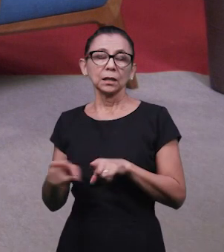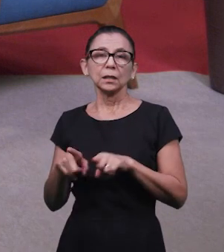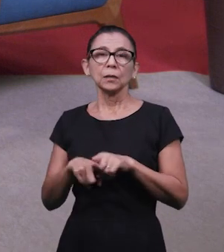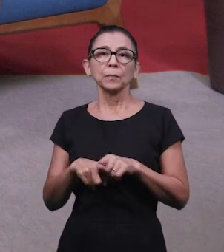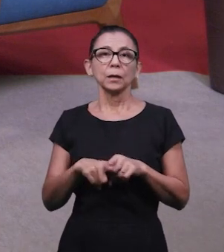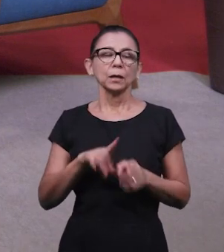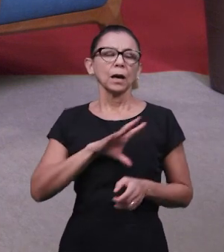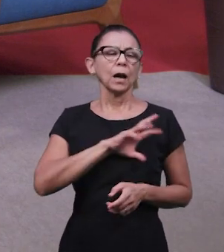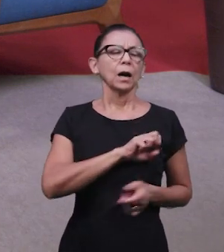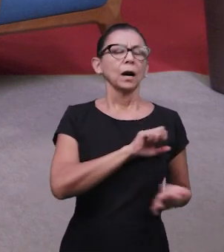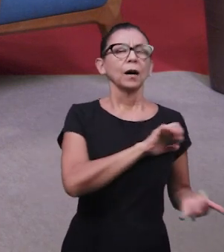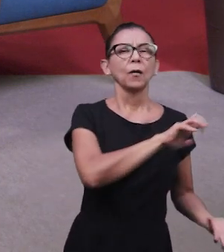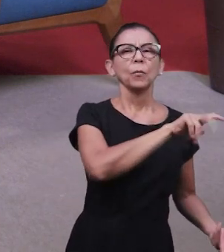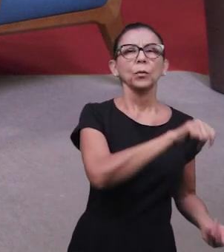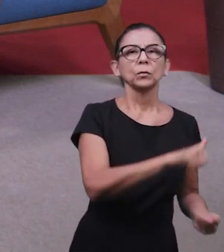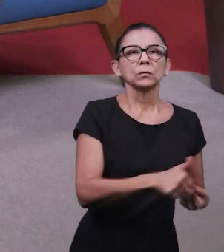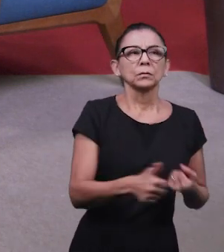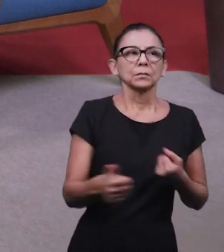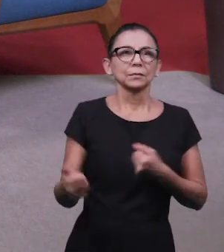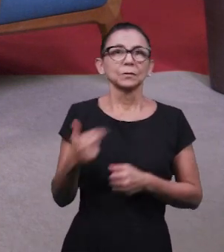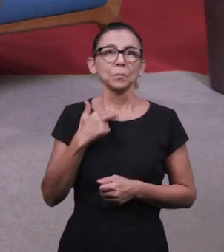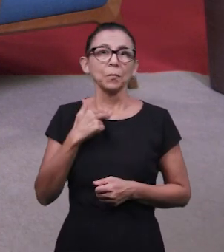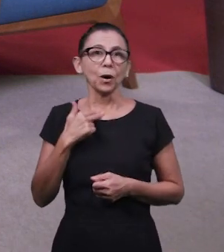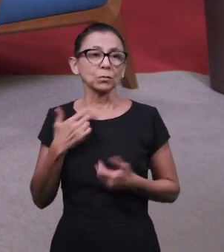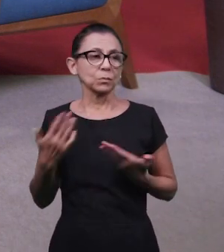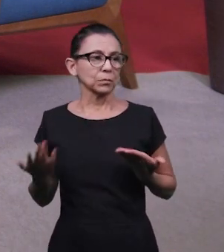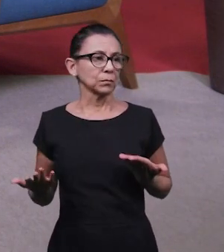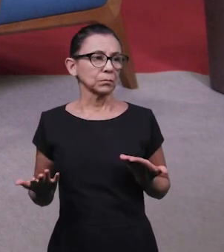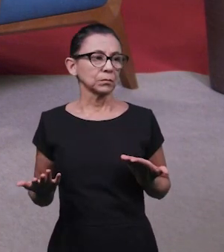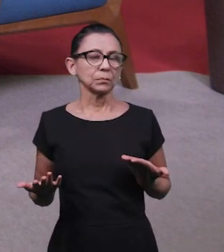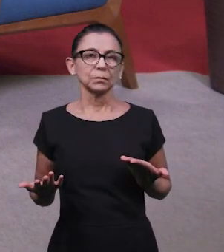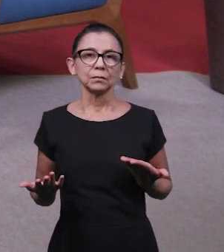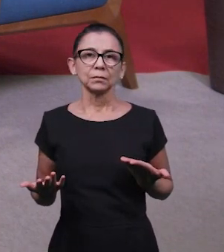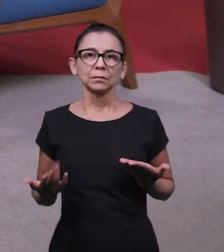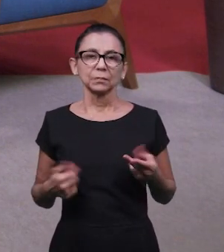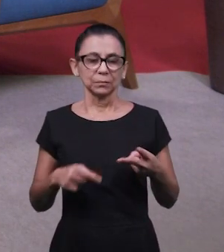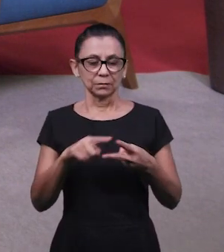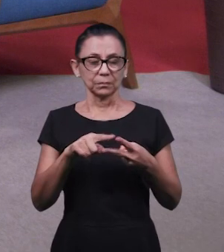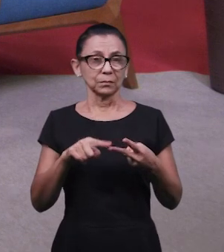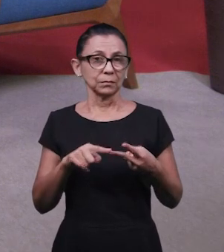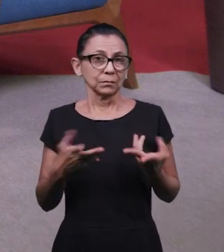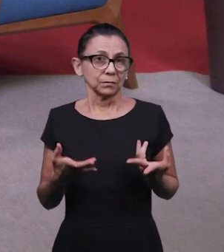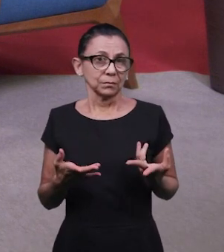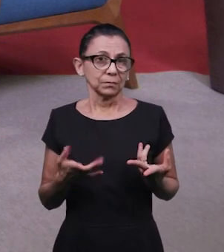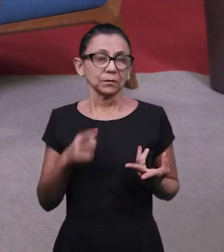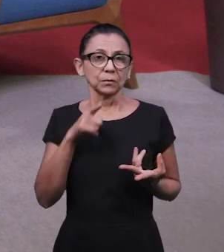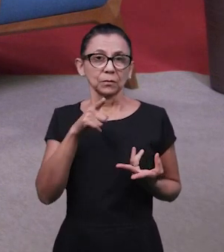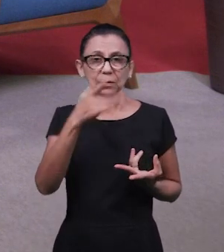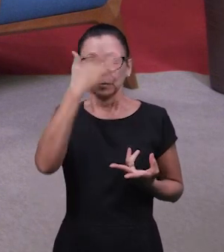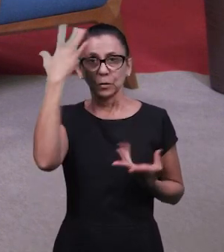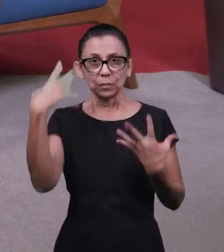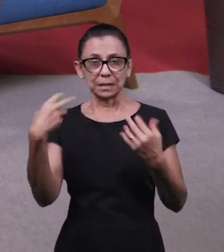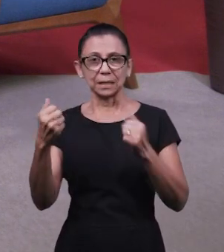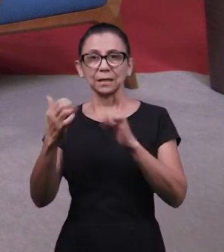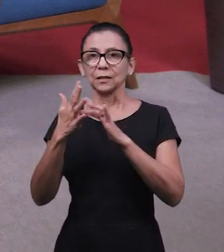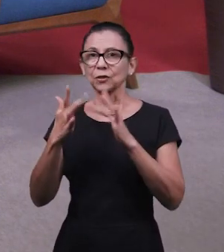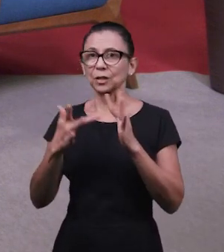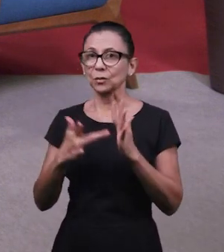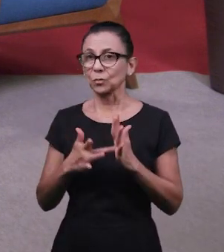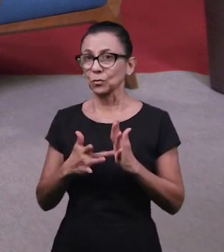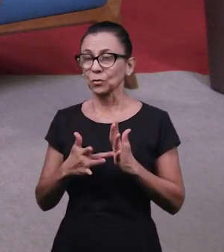adversário. Então, eu não tenho como querer a bênção de Deus, querer a salvação, que o Espírito Santo haja na